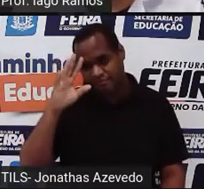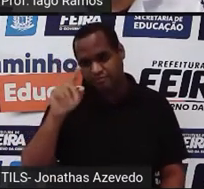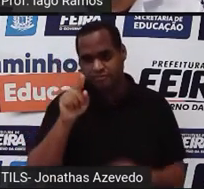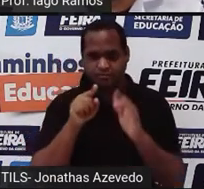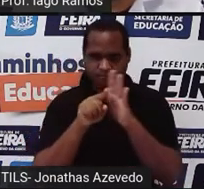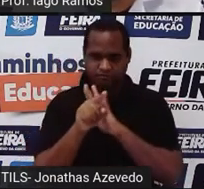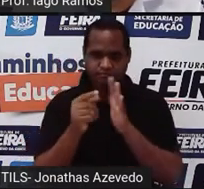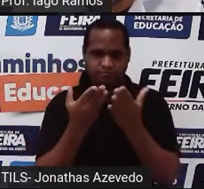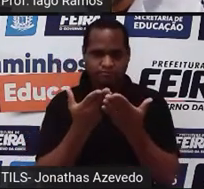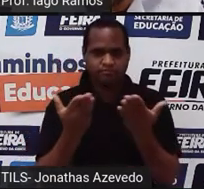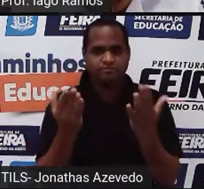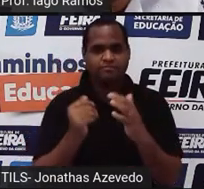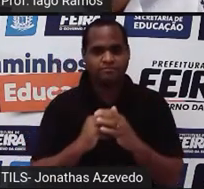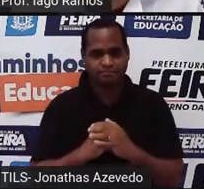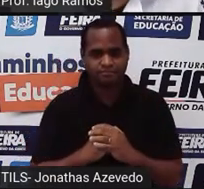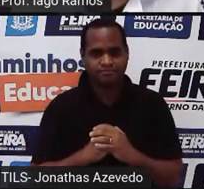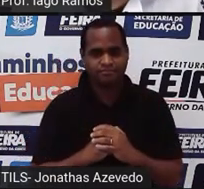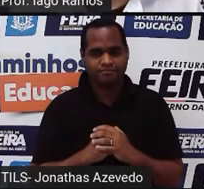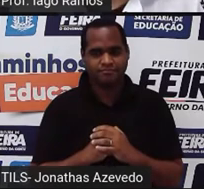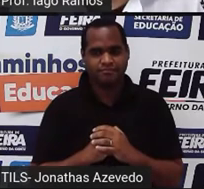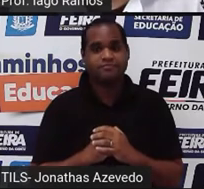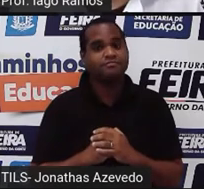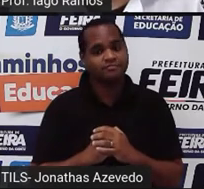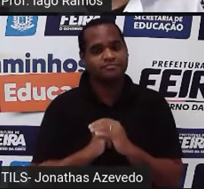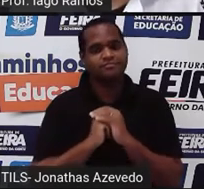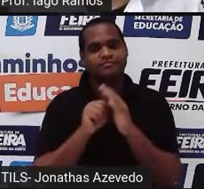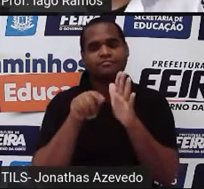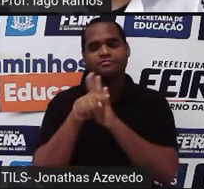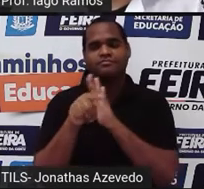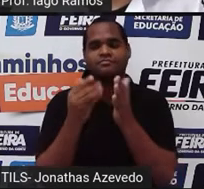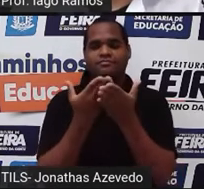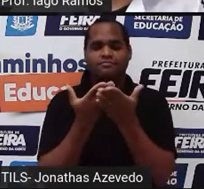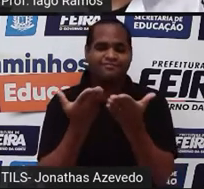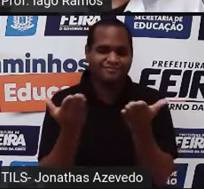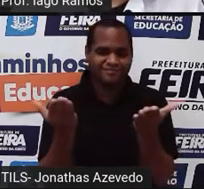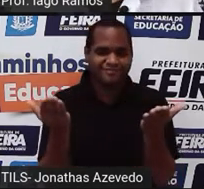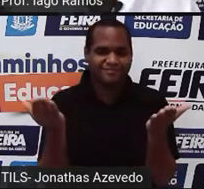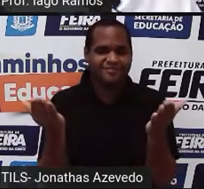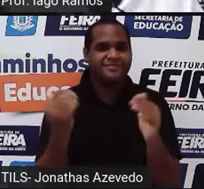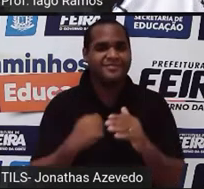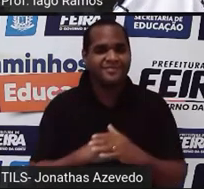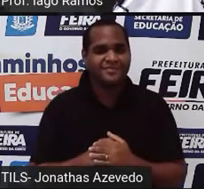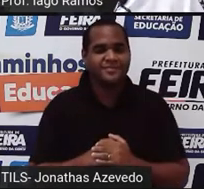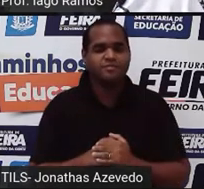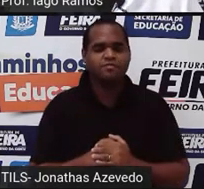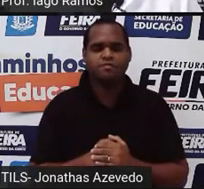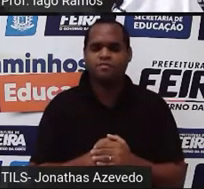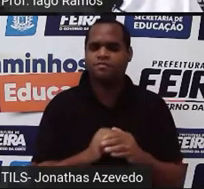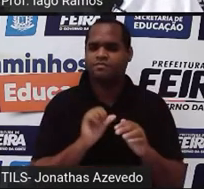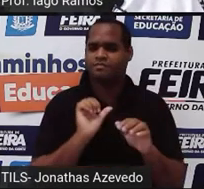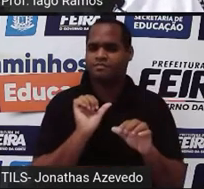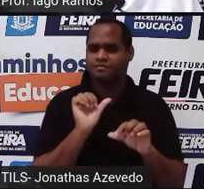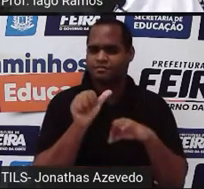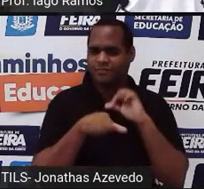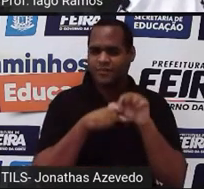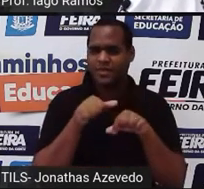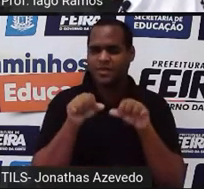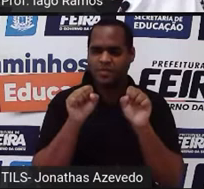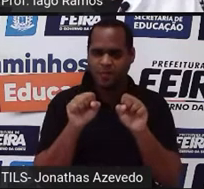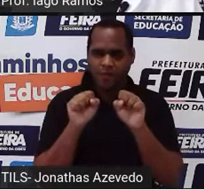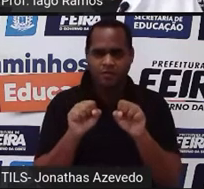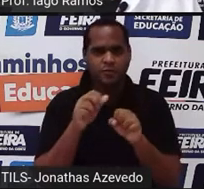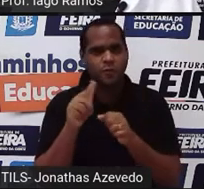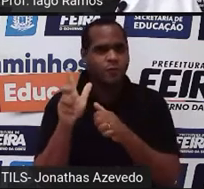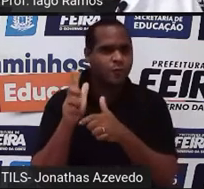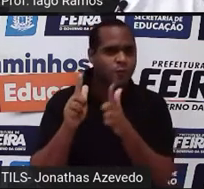uma pergunta, certo? E a pergunta vai ser a seguinte: de que maneira nós